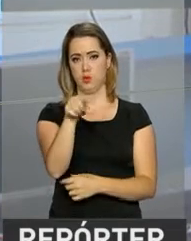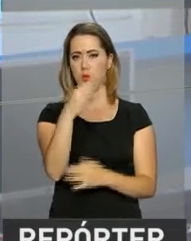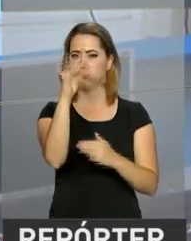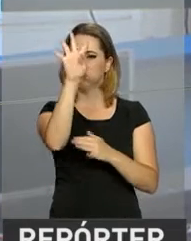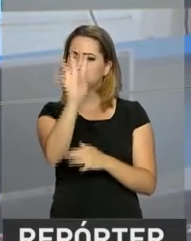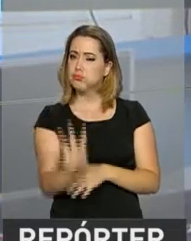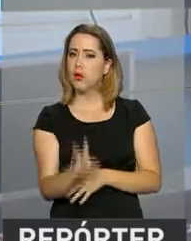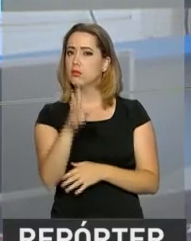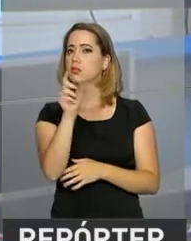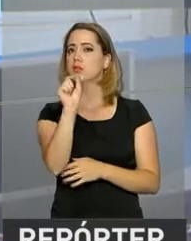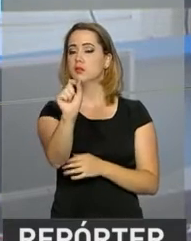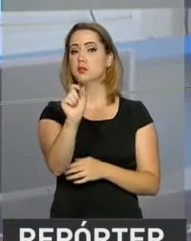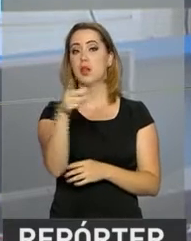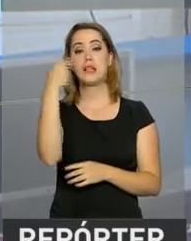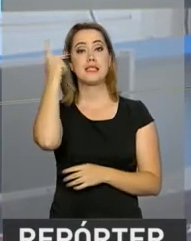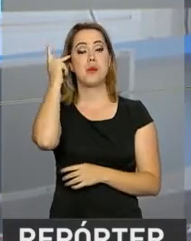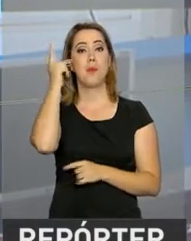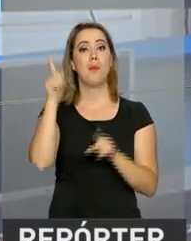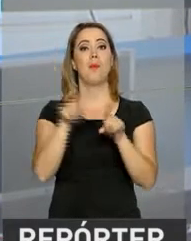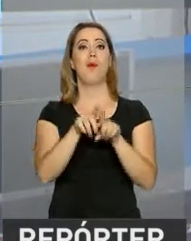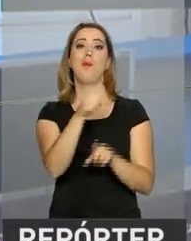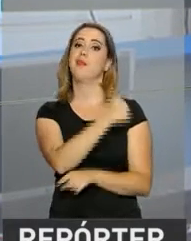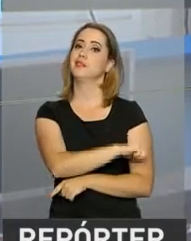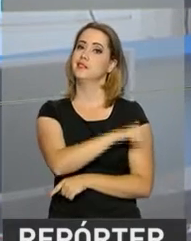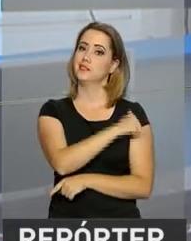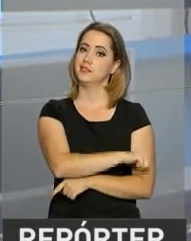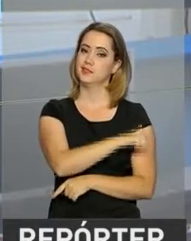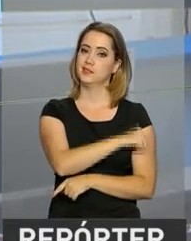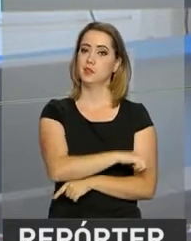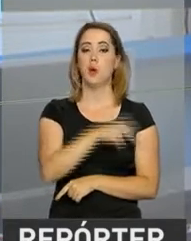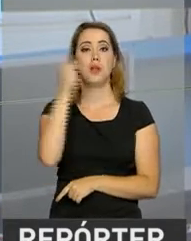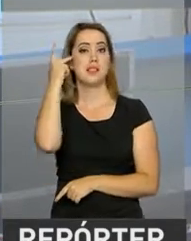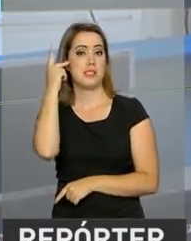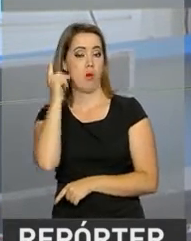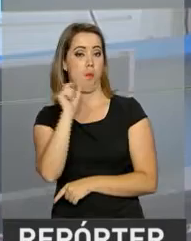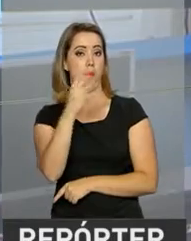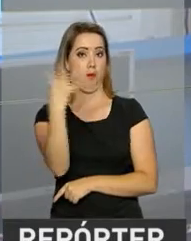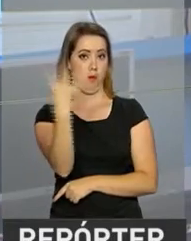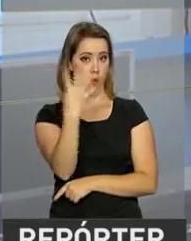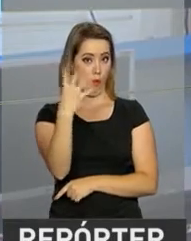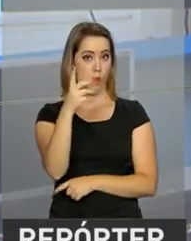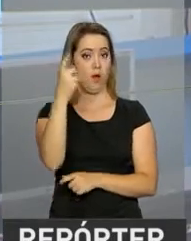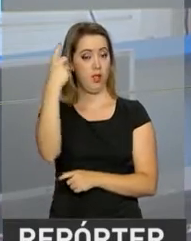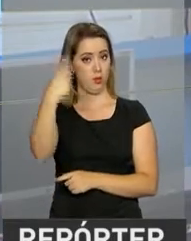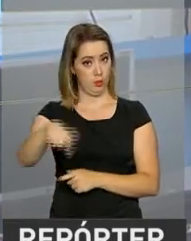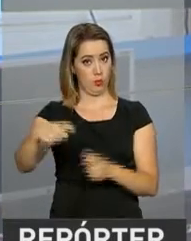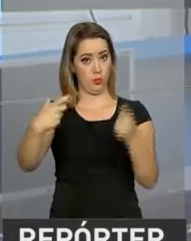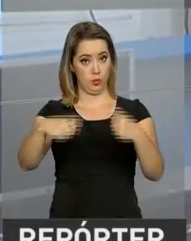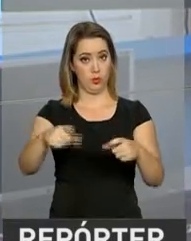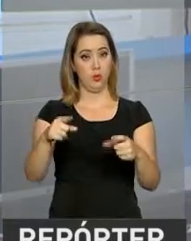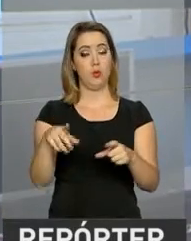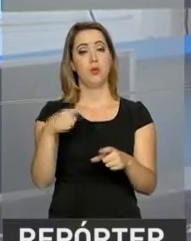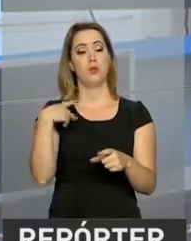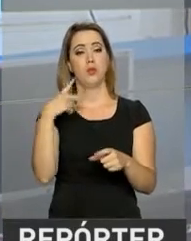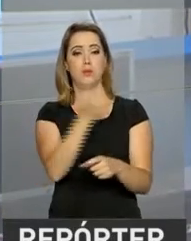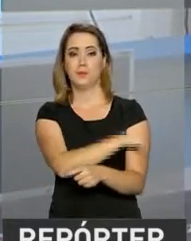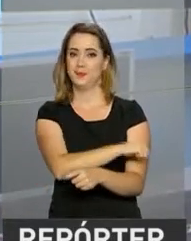ranking a cidade brasileira de são paulo e rio de janeiro aparecem na quarta e oitava posições respectivamente